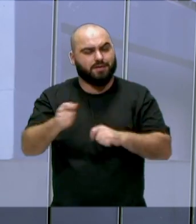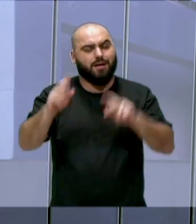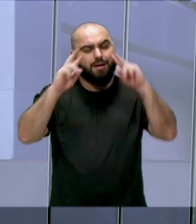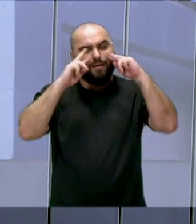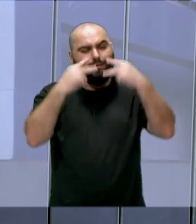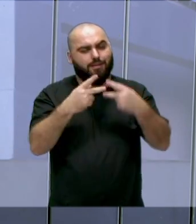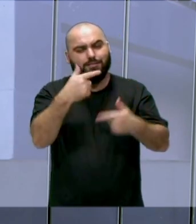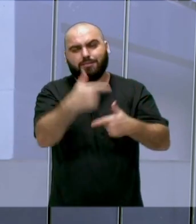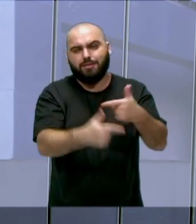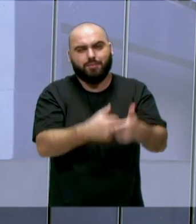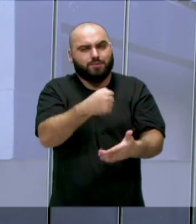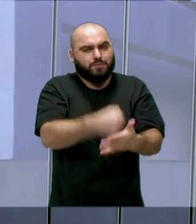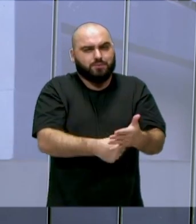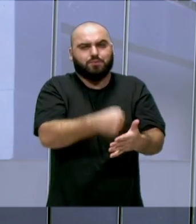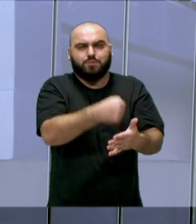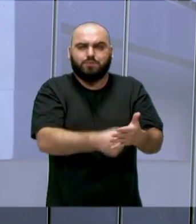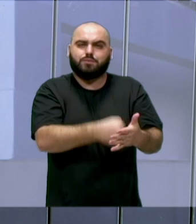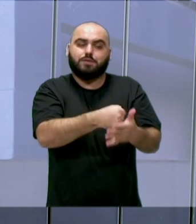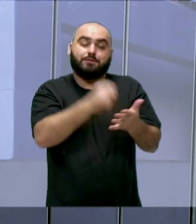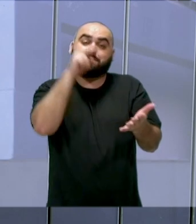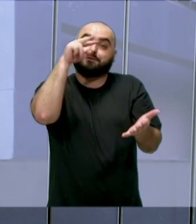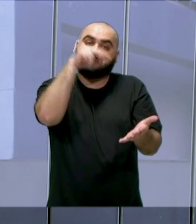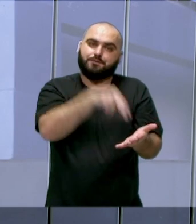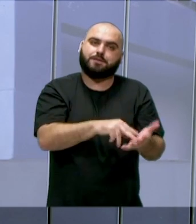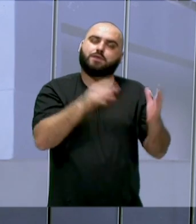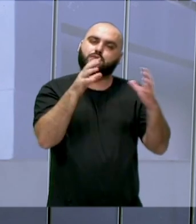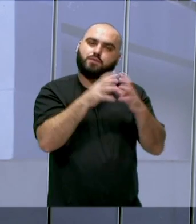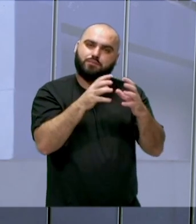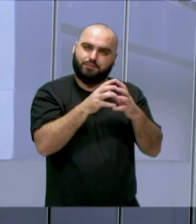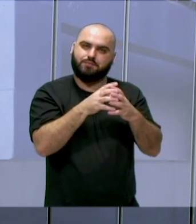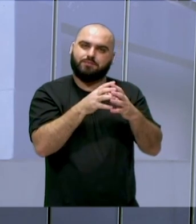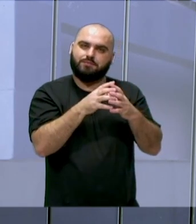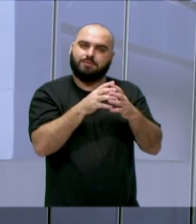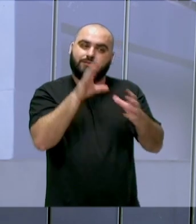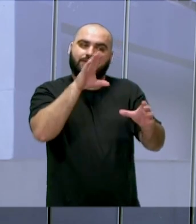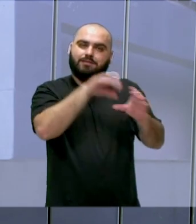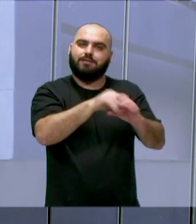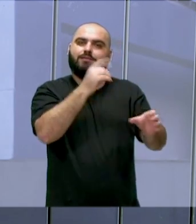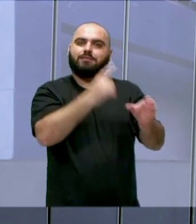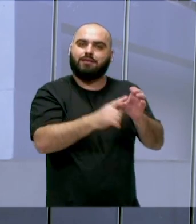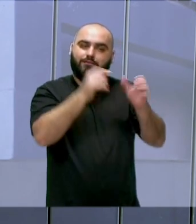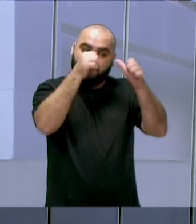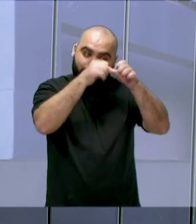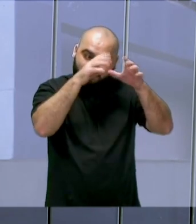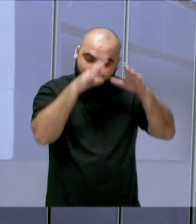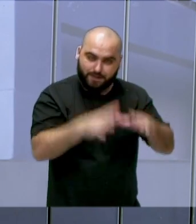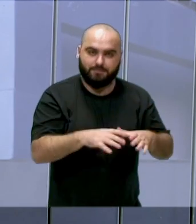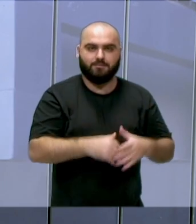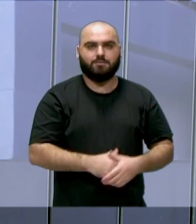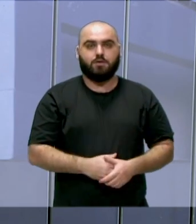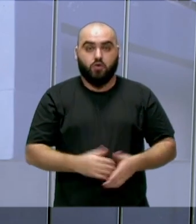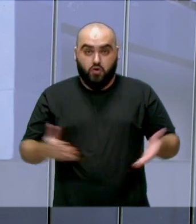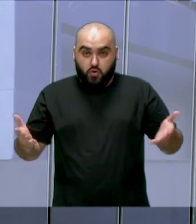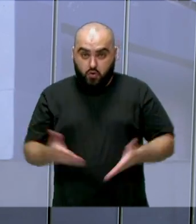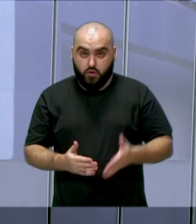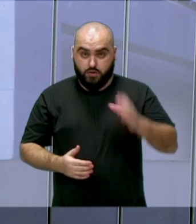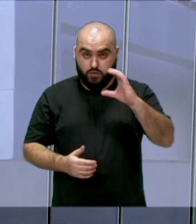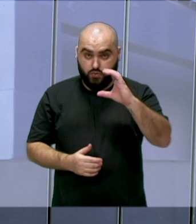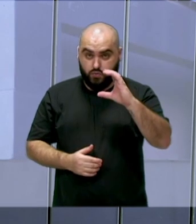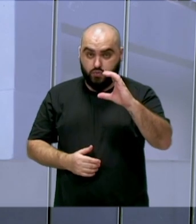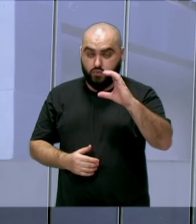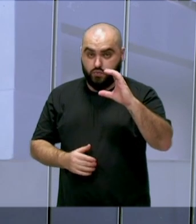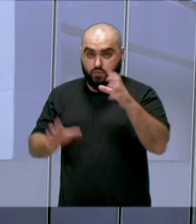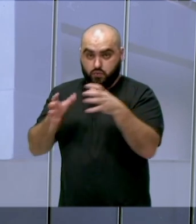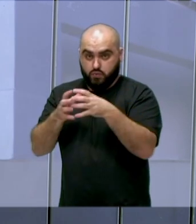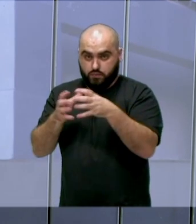fizeram para manter um clube, essa questão clubística dentro da cidade. Eles hoje, além de ser um clube, uma sede